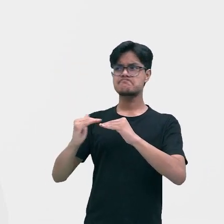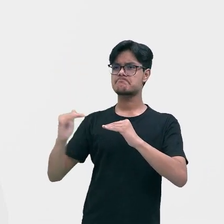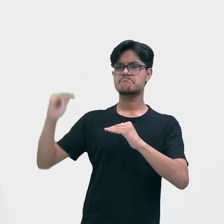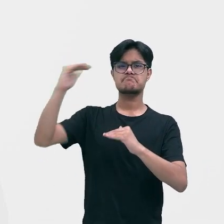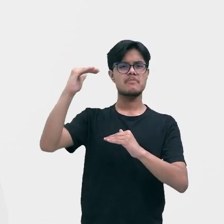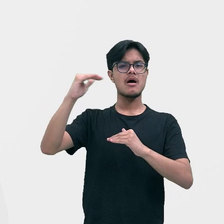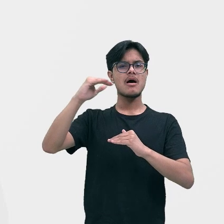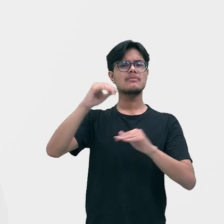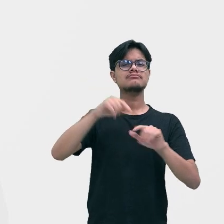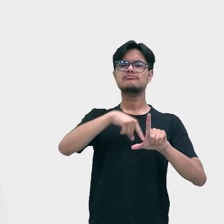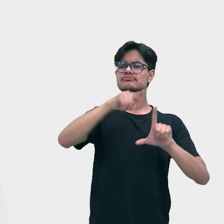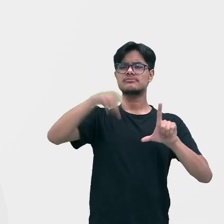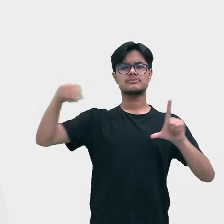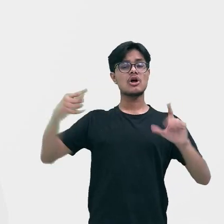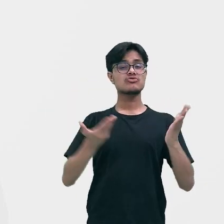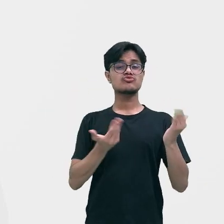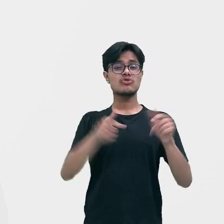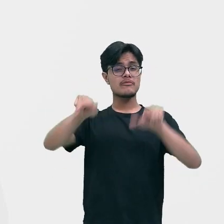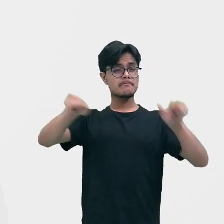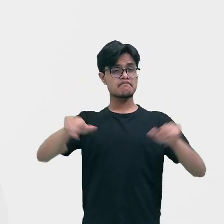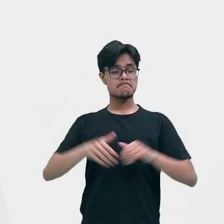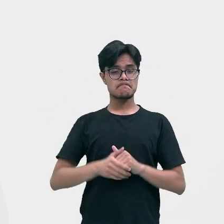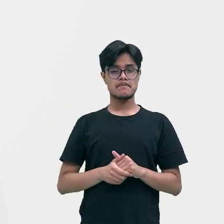quantidade percentual de jovens. Então,